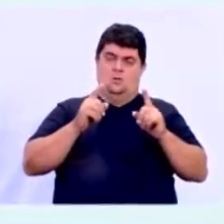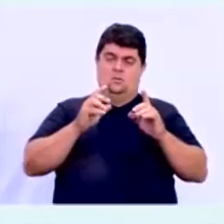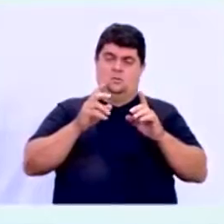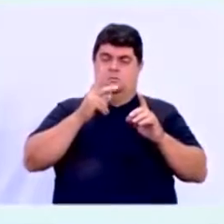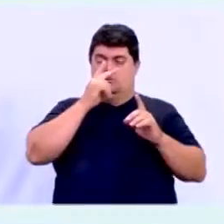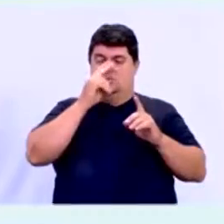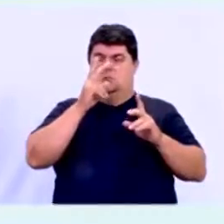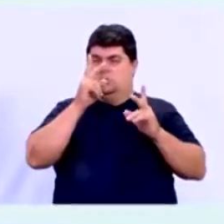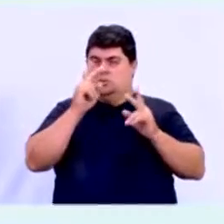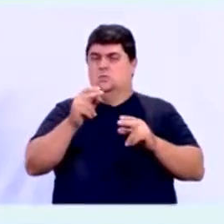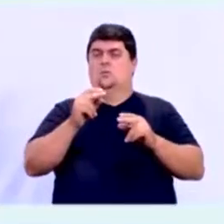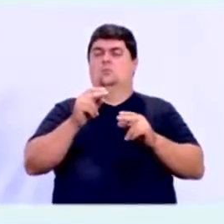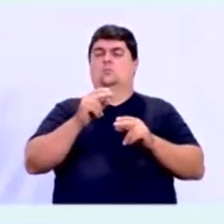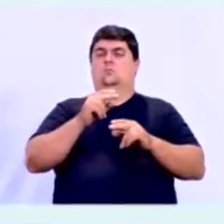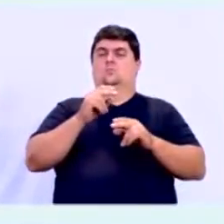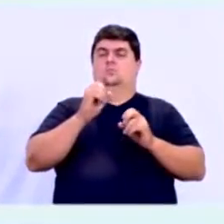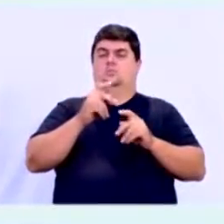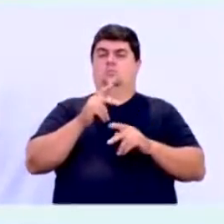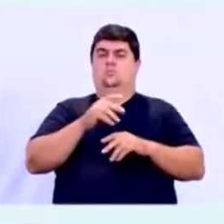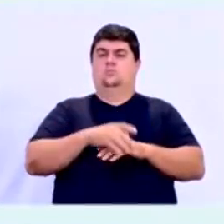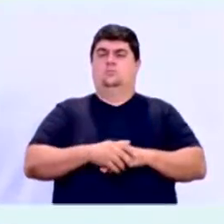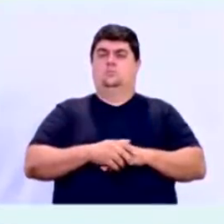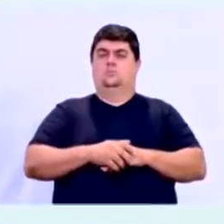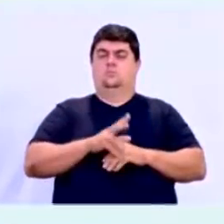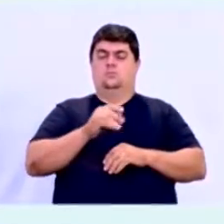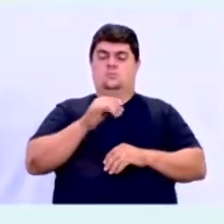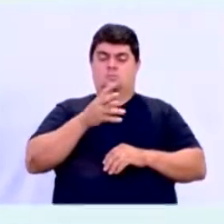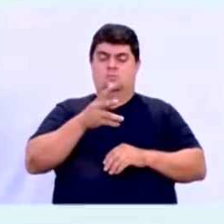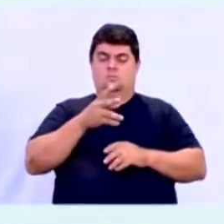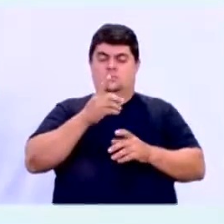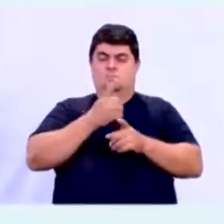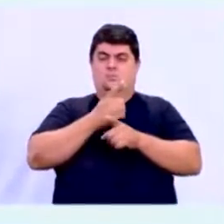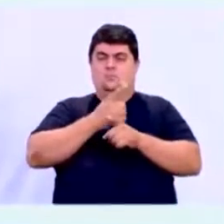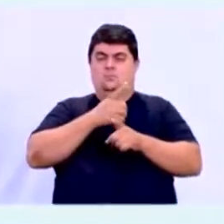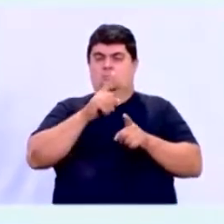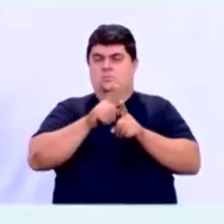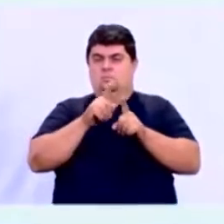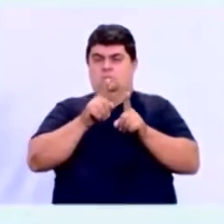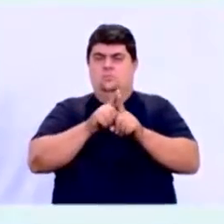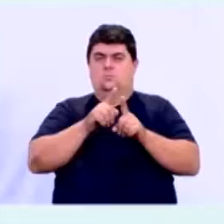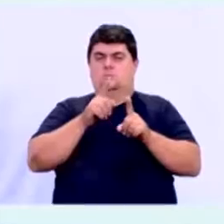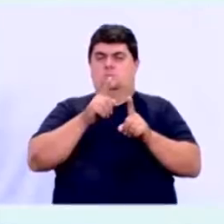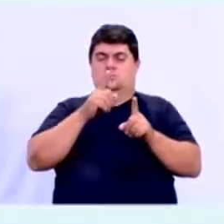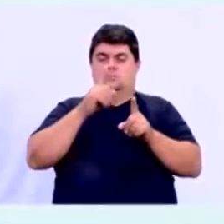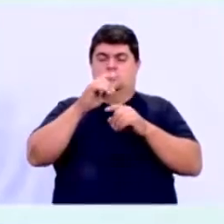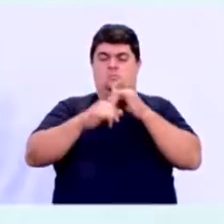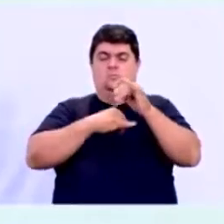pontos são em comum. Certo? Você vai verificar isso tanto em um plano que você encontrou na